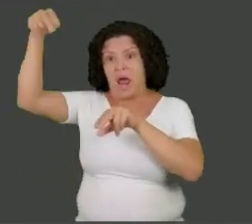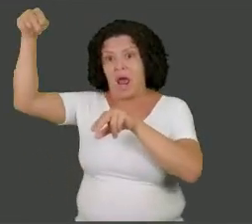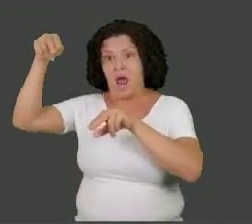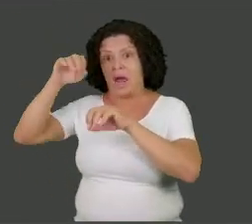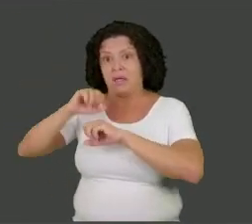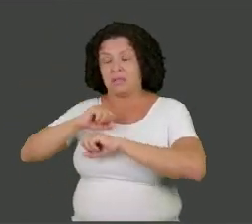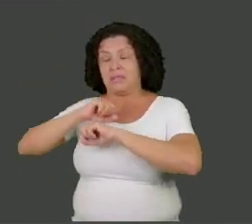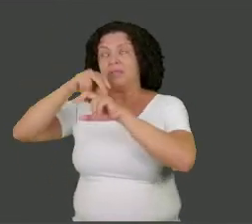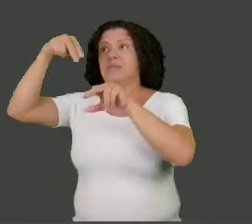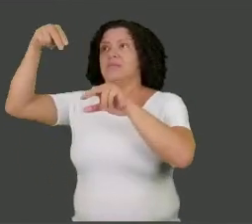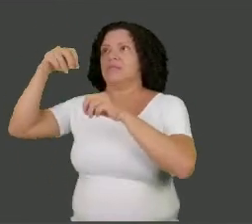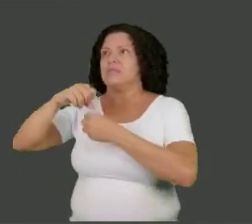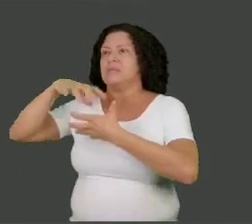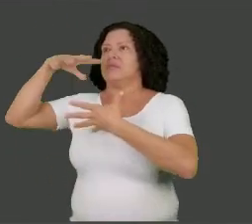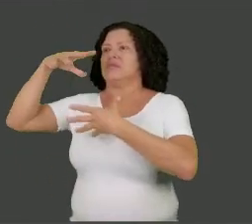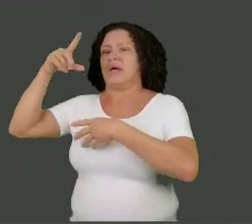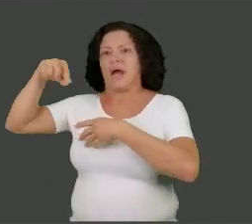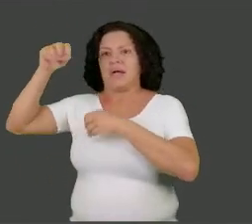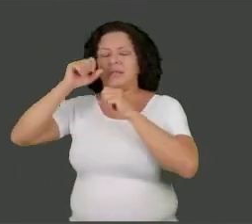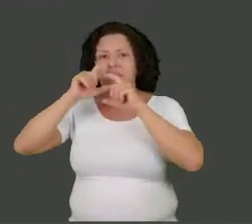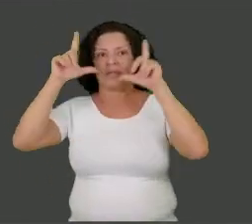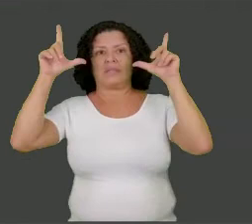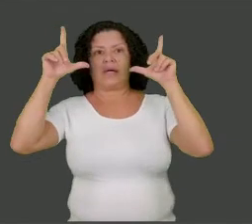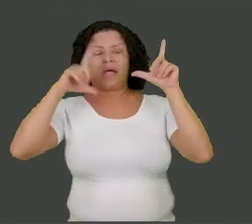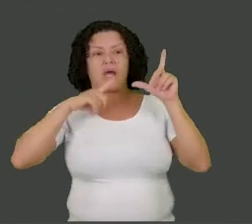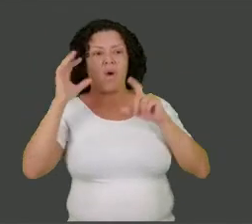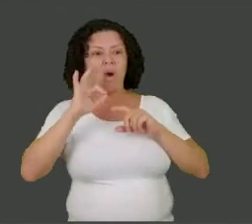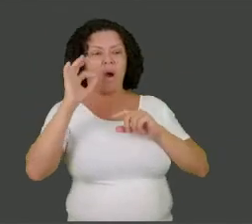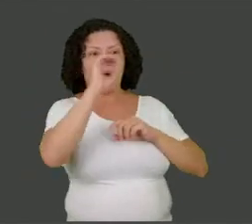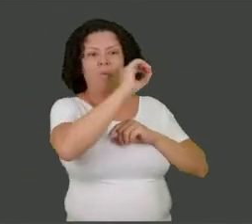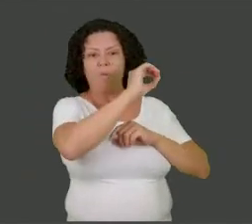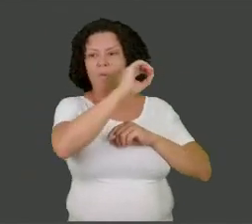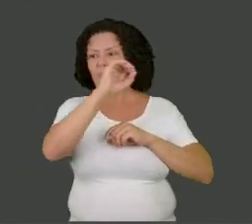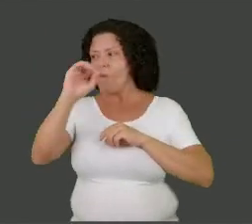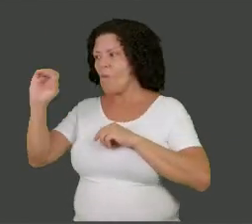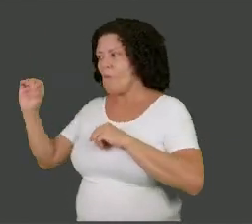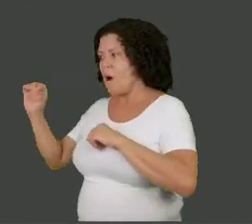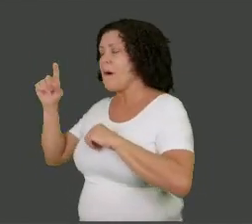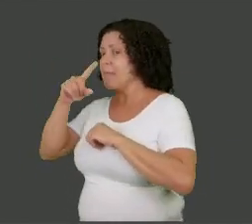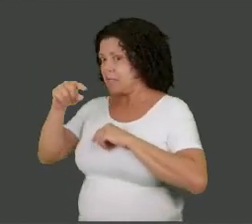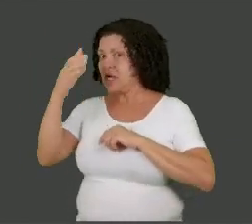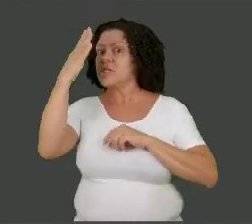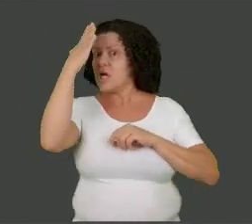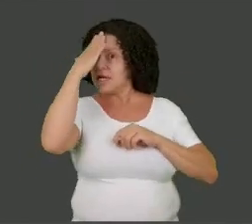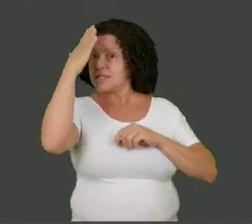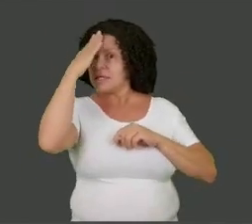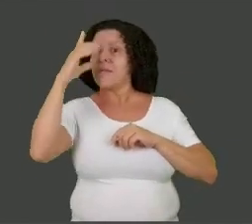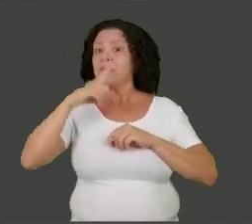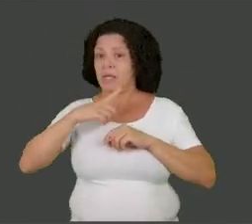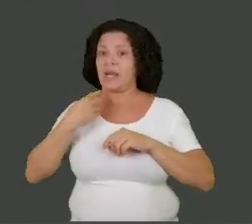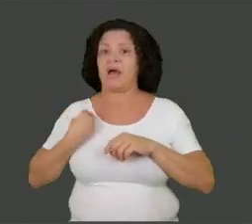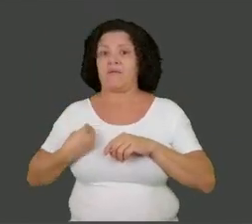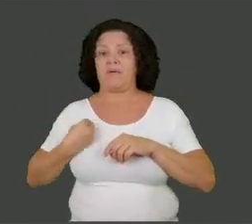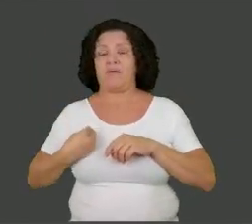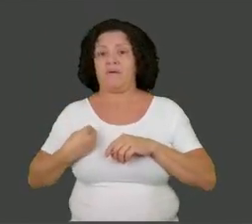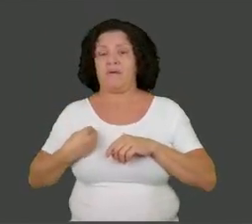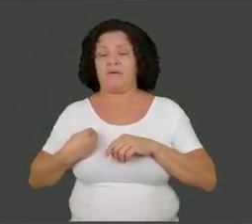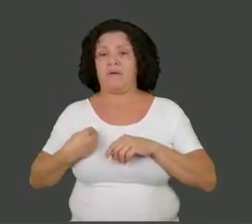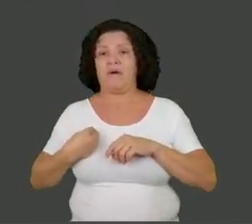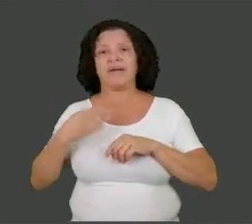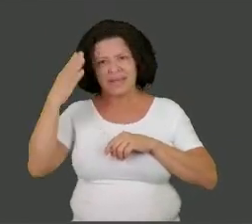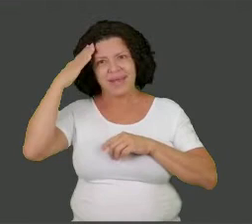num ambiente diferente, né? Que ali ele não está, ainda assim, sabemos que ele estará vivo.